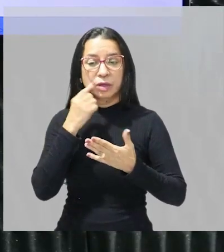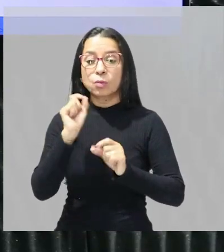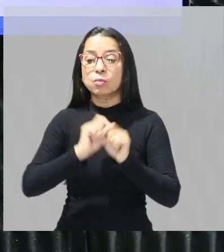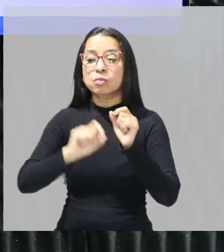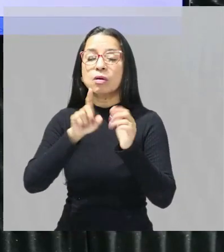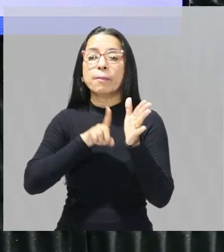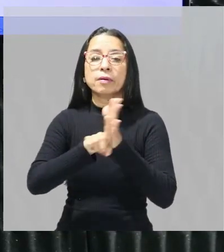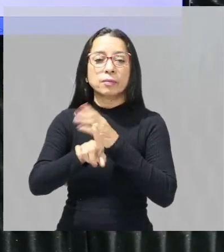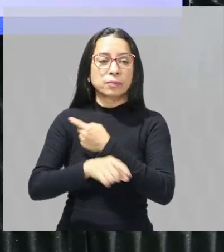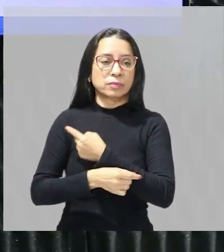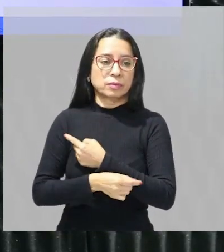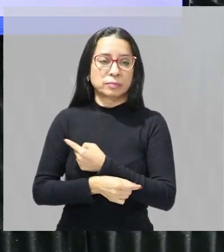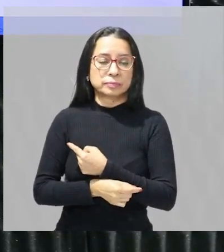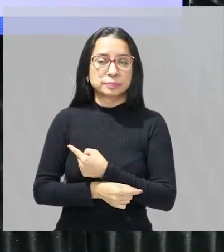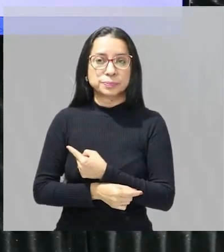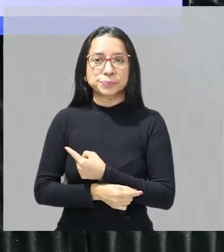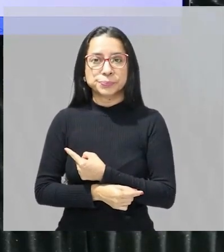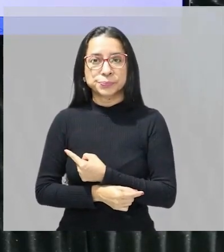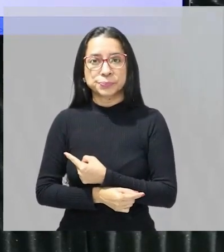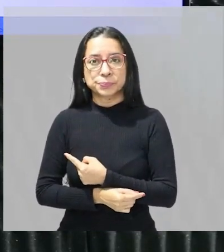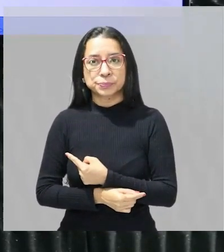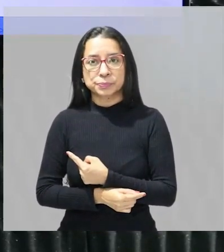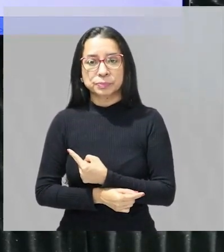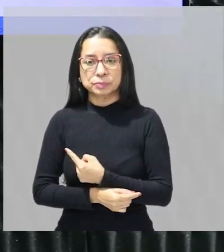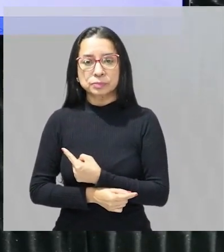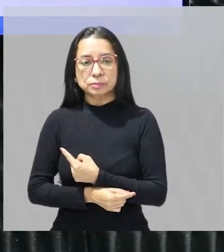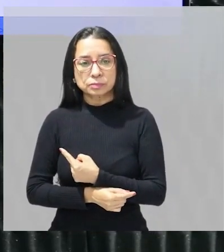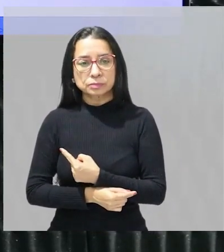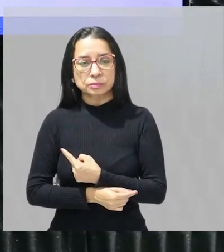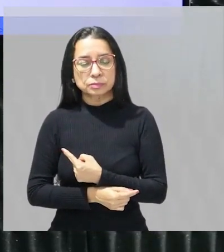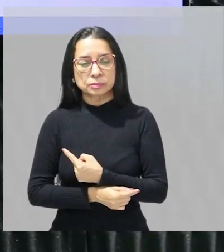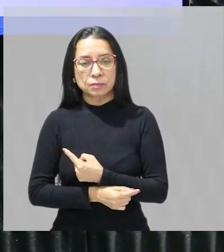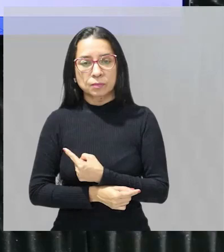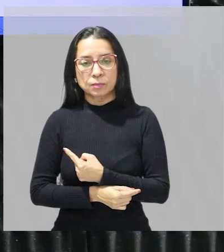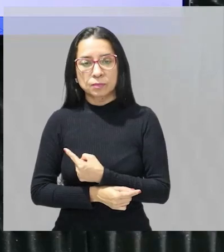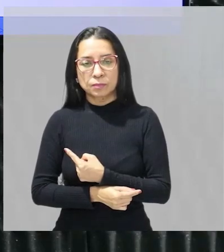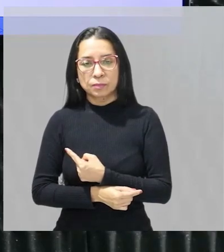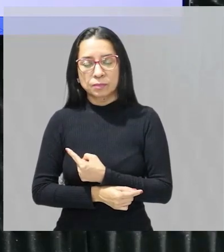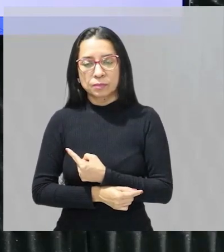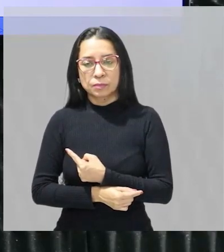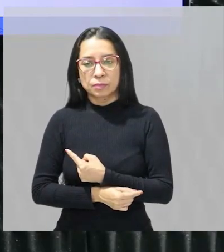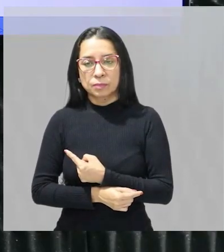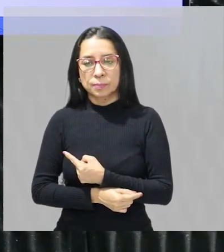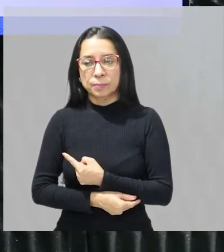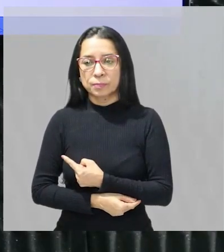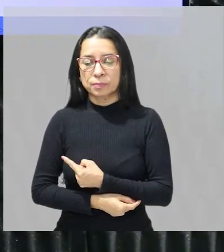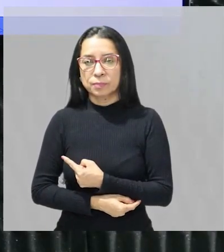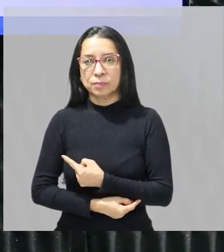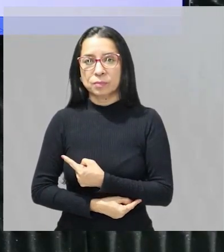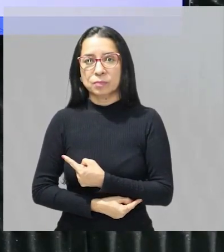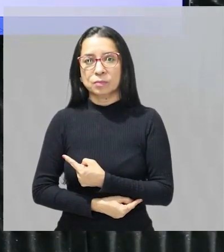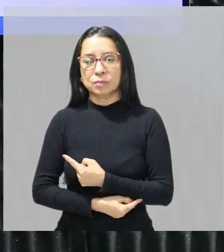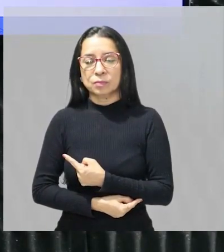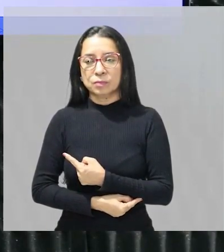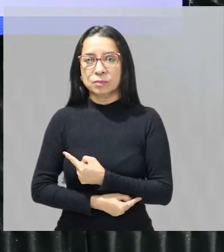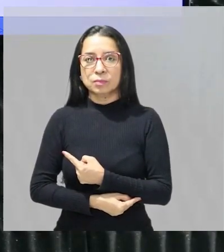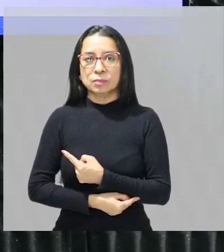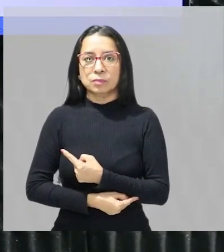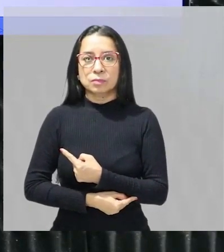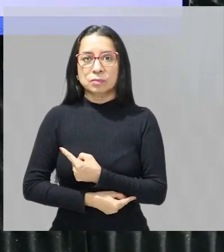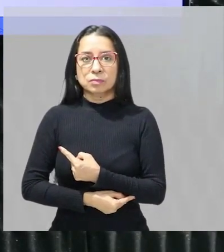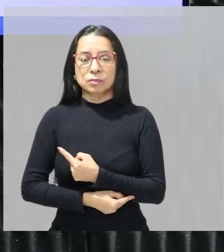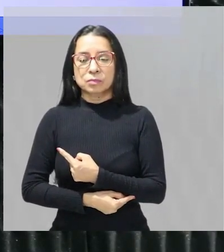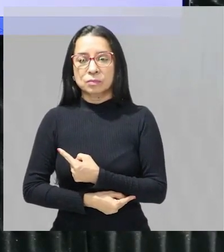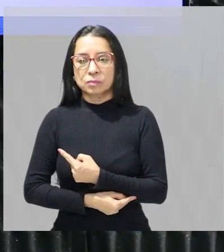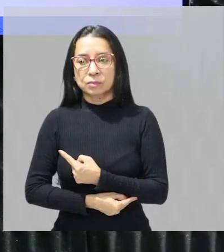para esse texto. Olha o que ele diz. A expansão da capacidade produtiva brasileira, vou ver até Brasil,